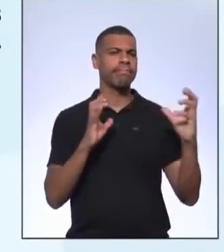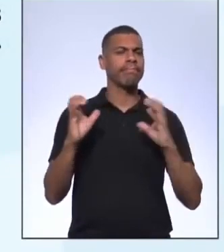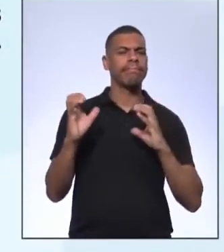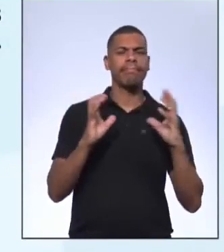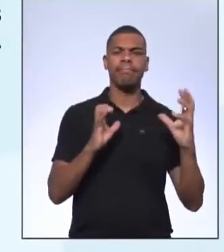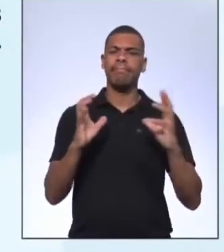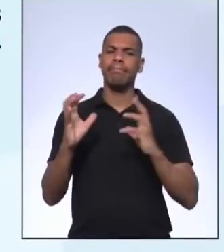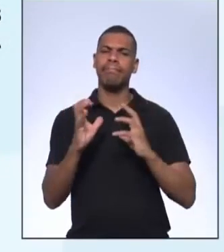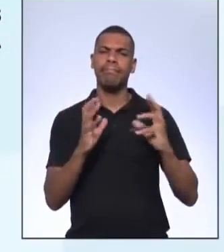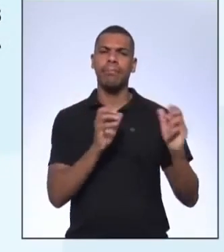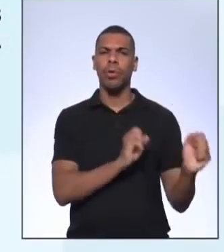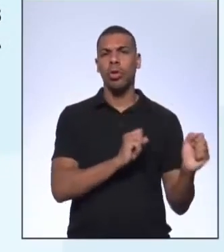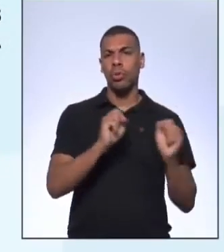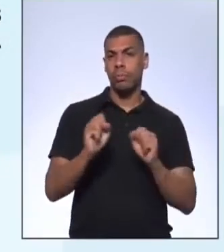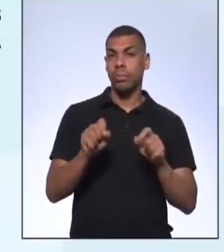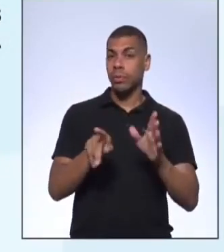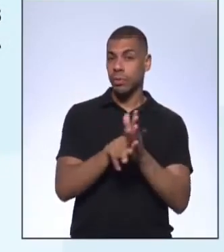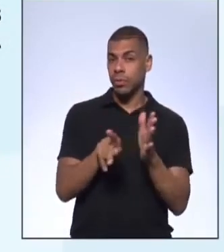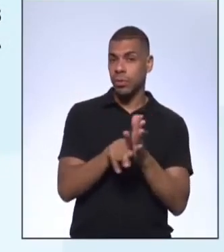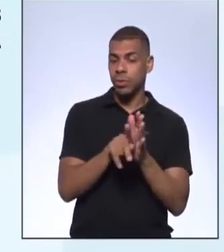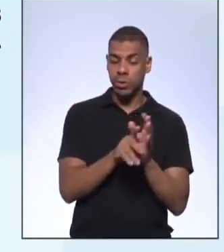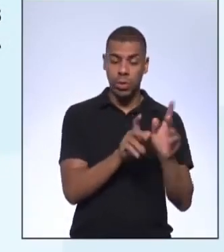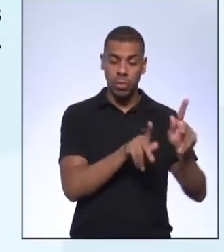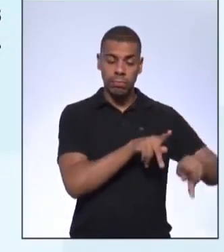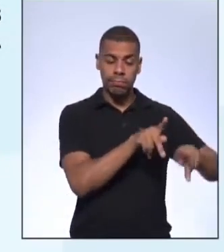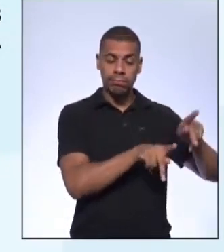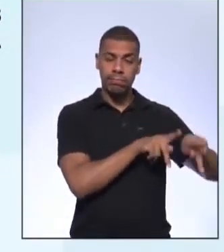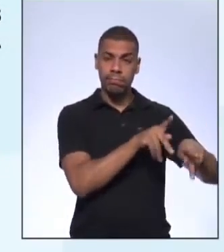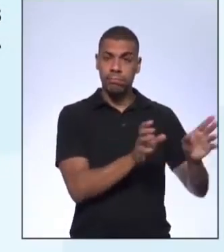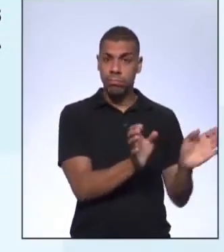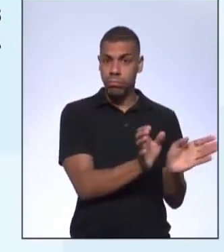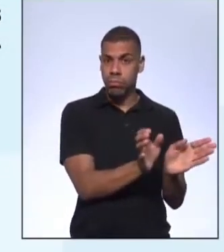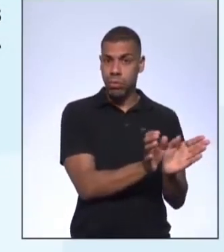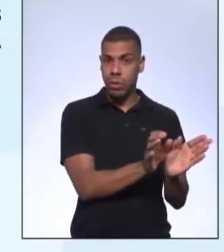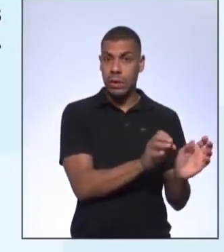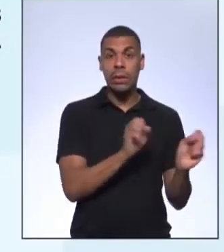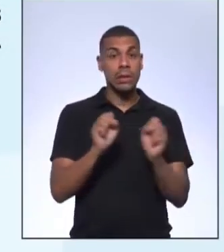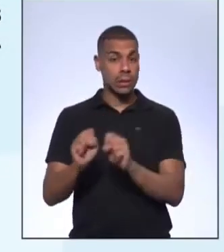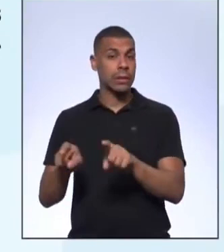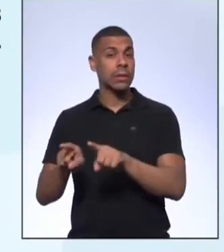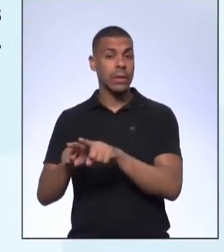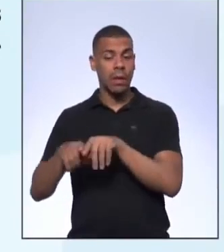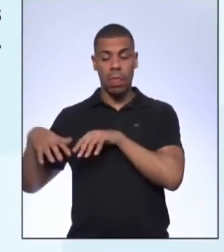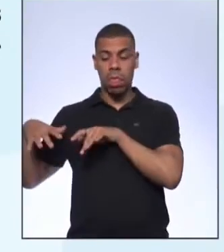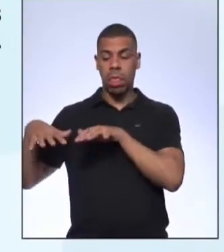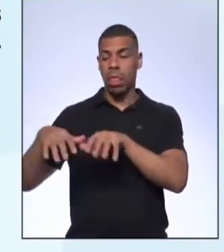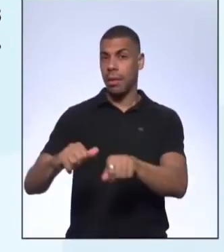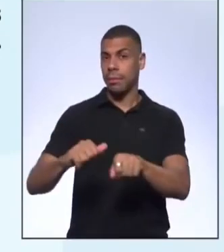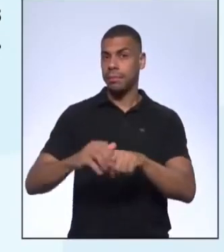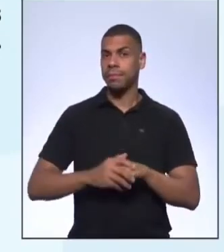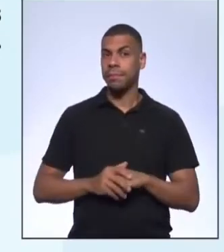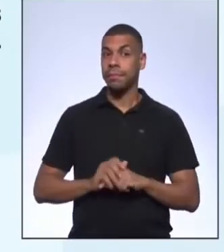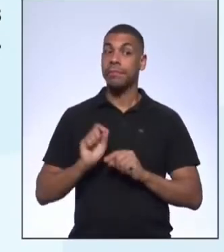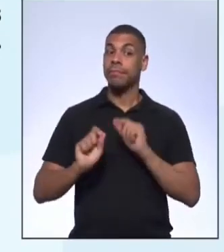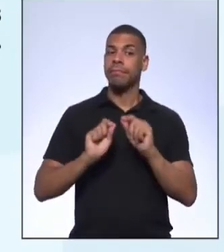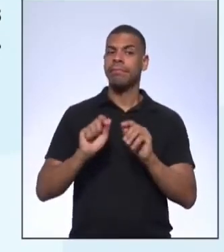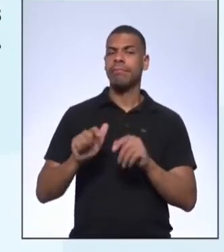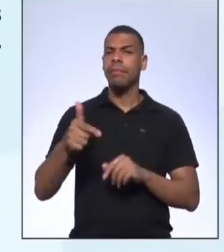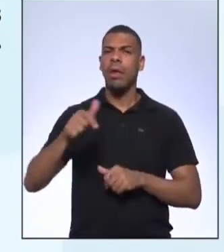envolveram relações de poder entre as populações aborígenes e potências colonizadoras, que